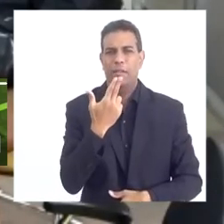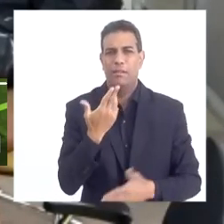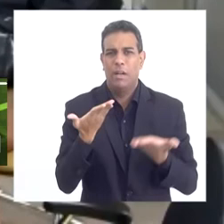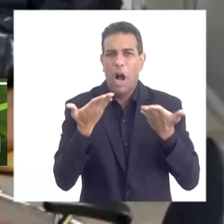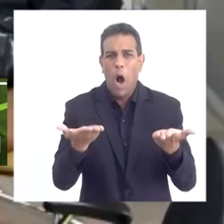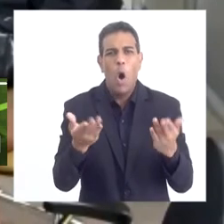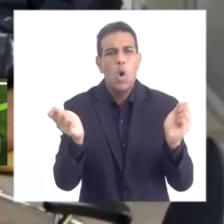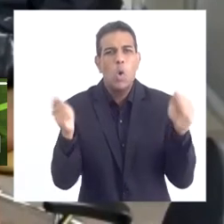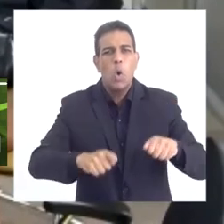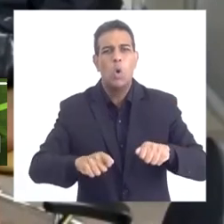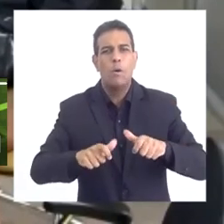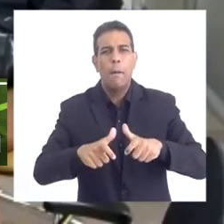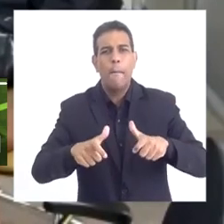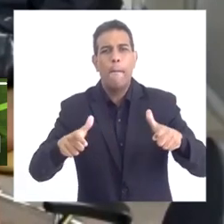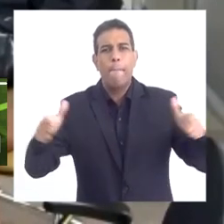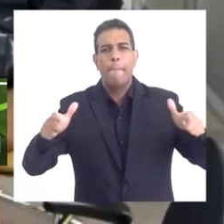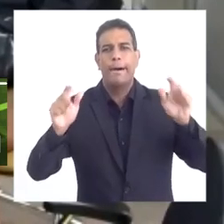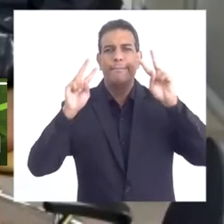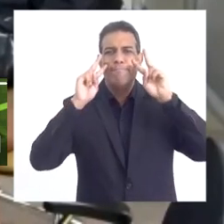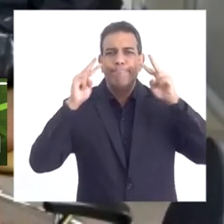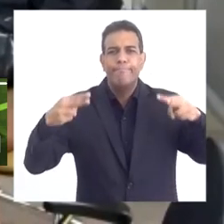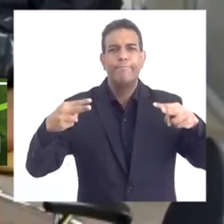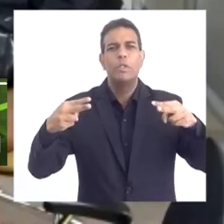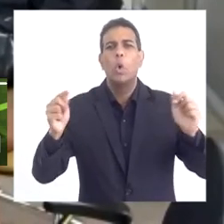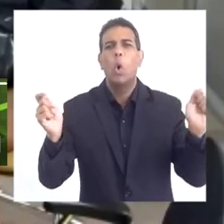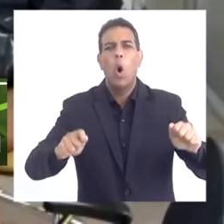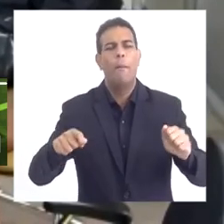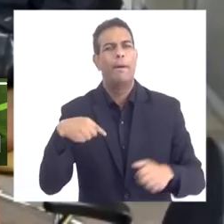hedge sobre o crescimento da despesa, à medida que